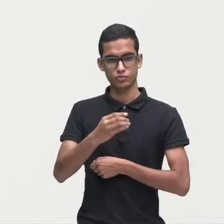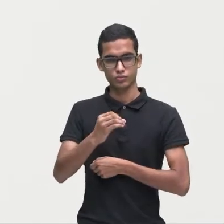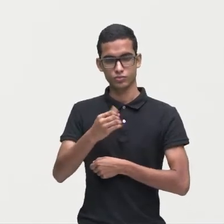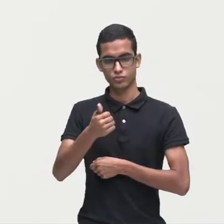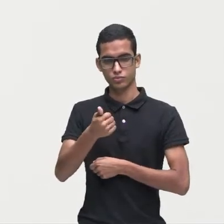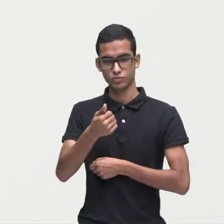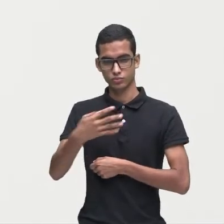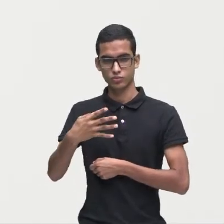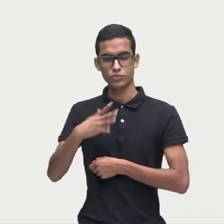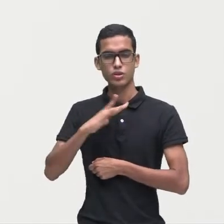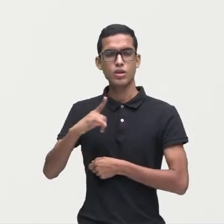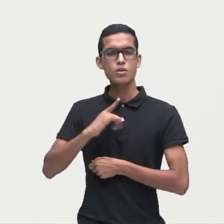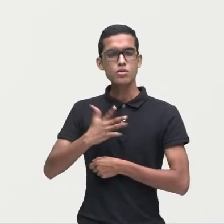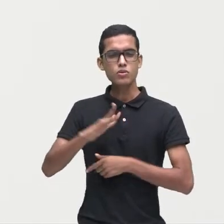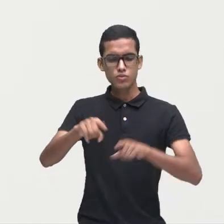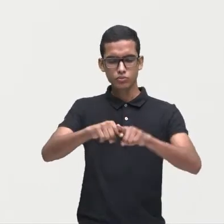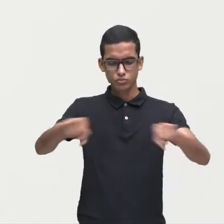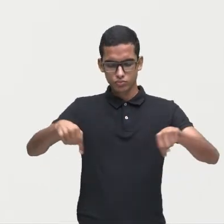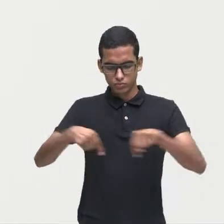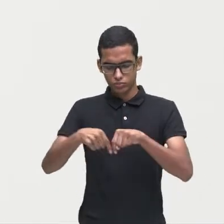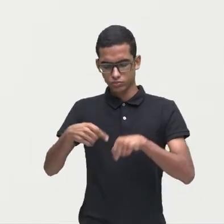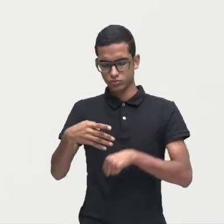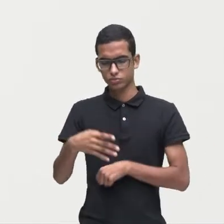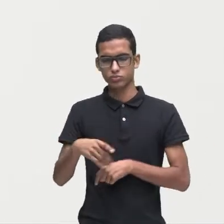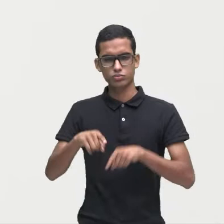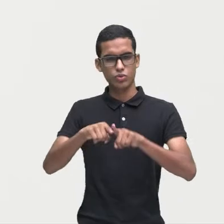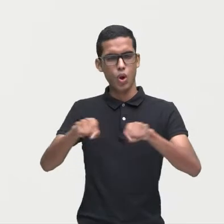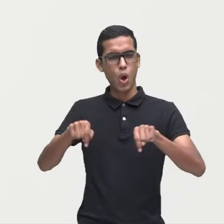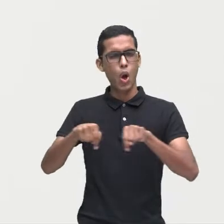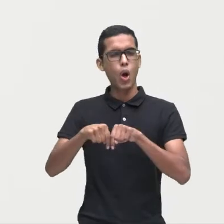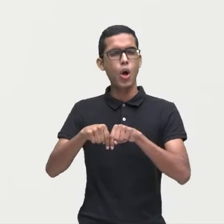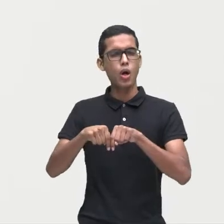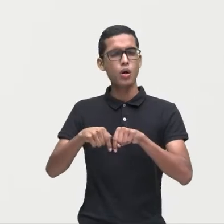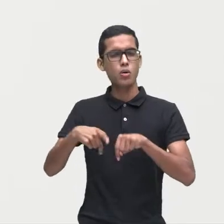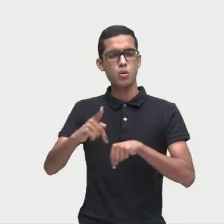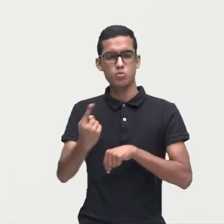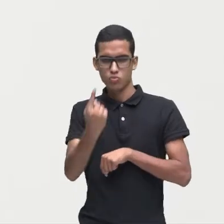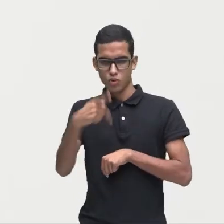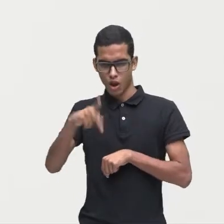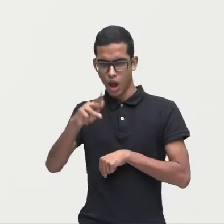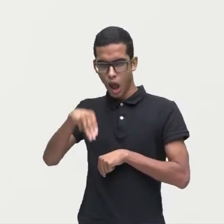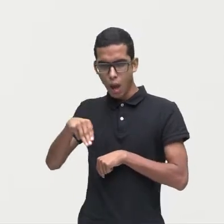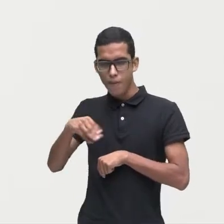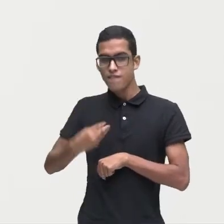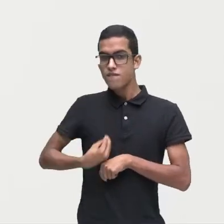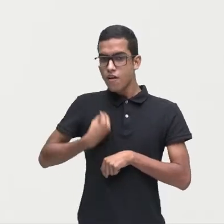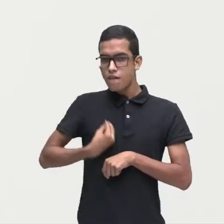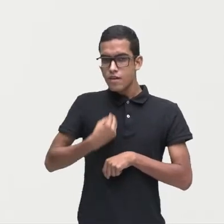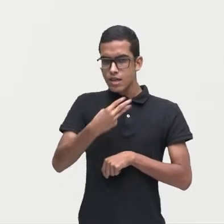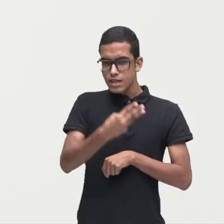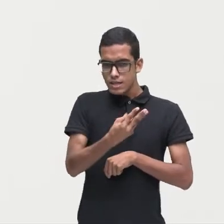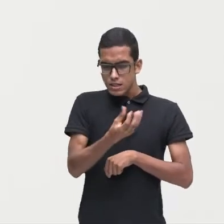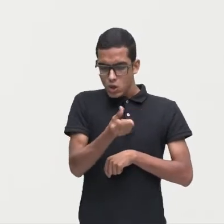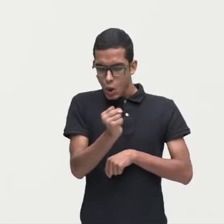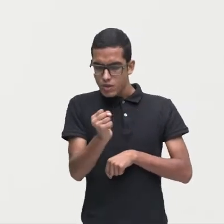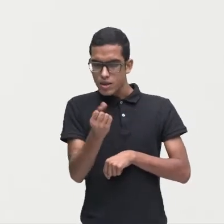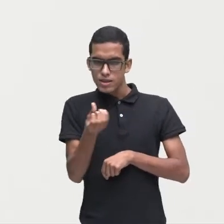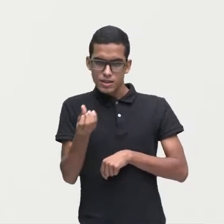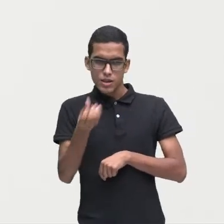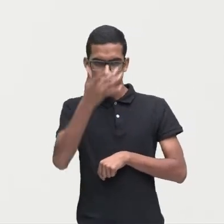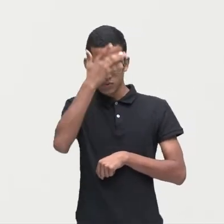386 habitantes por quilômetro quadrado. Isso quer dizer que a Índia e a China são